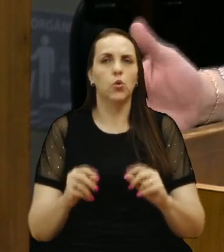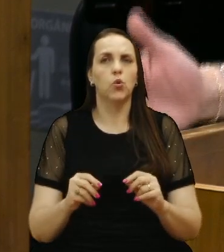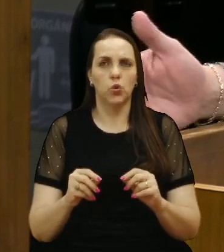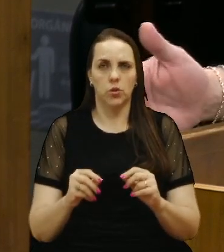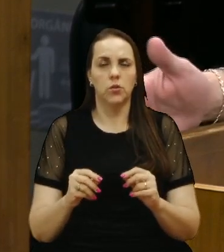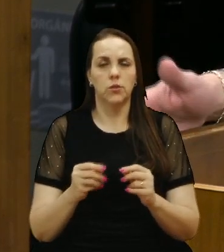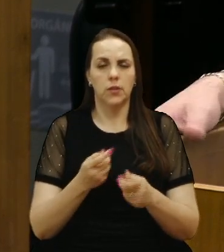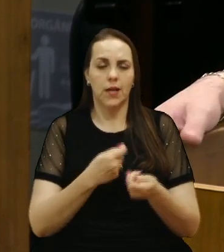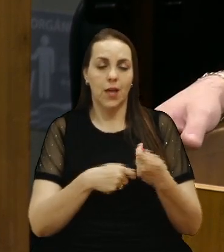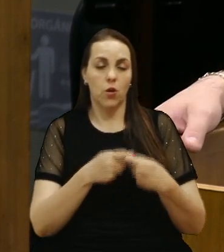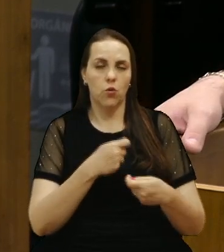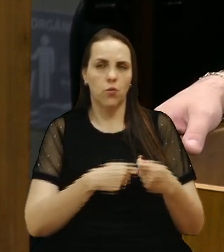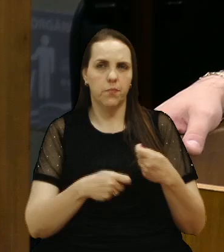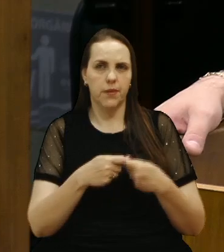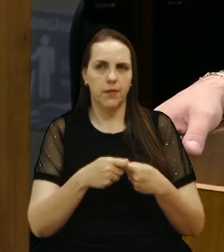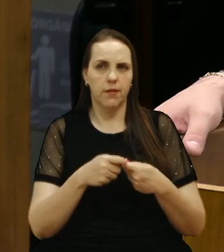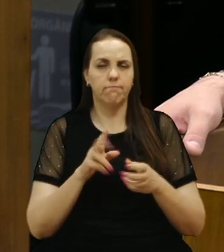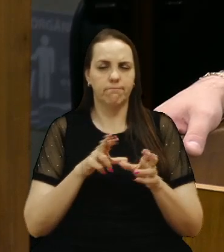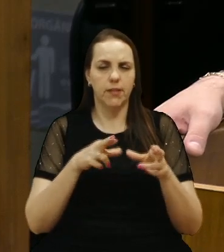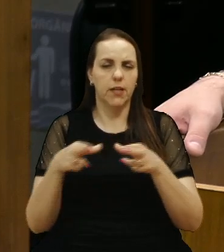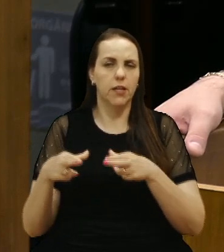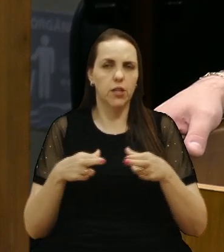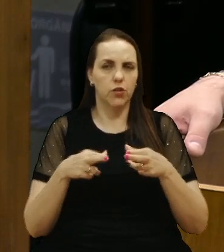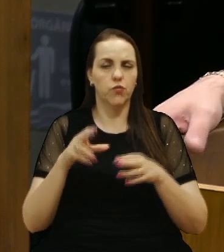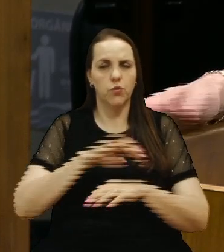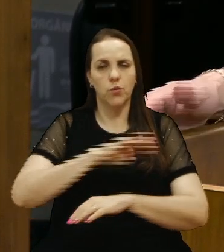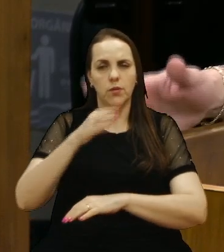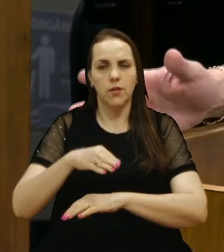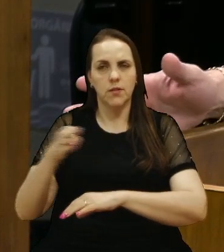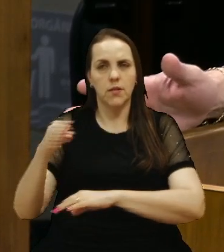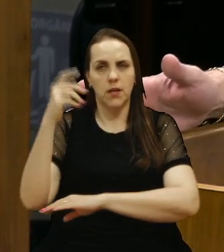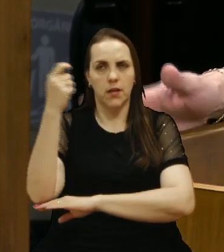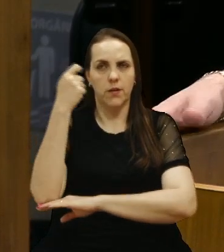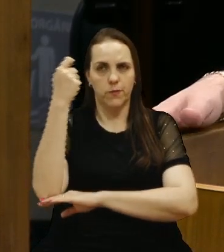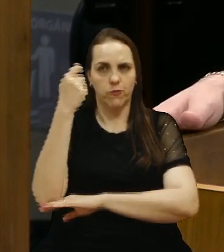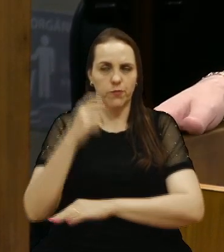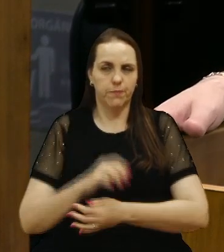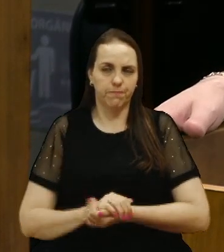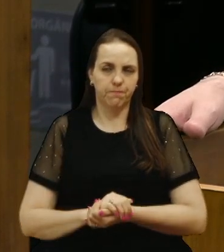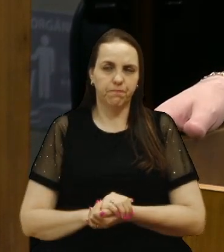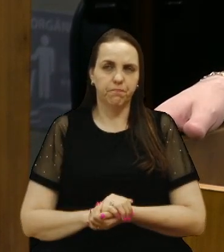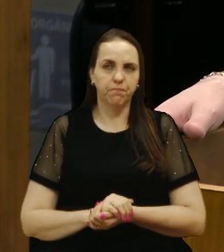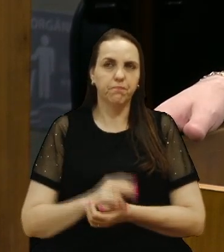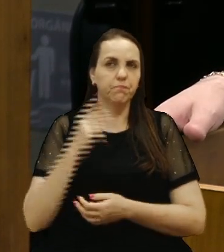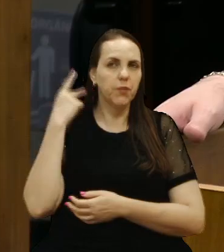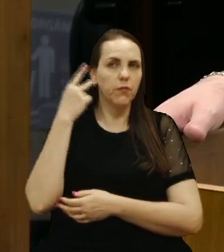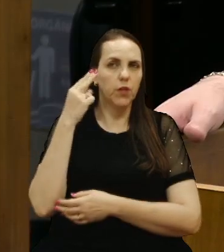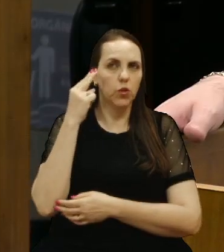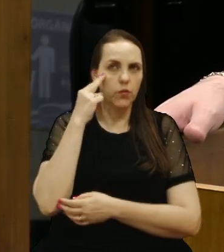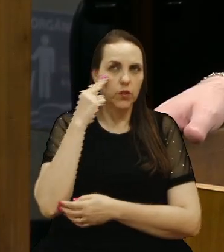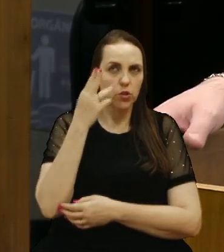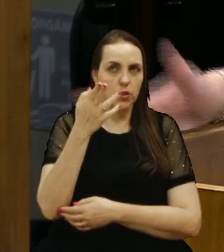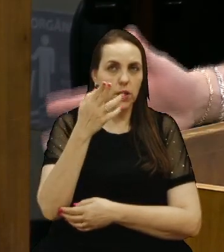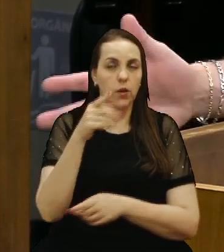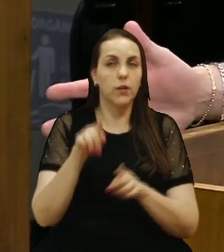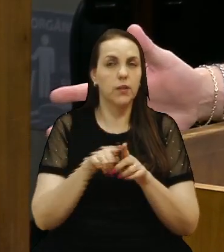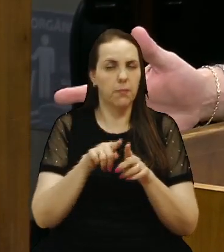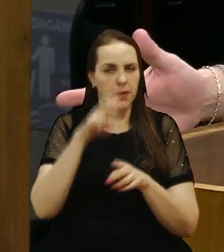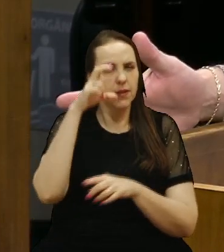parte econômica da nossa região da Serra Gaúcha. O vereador Fantinel, a vereadora Sandra também